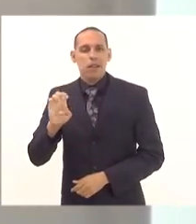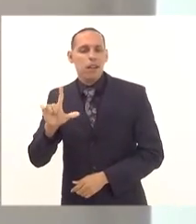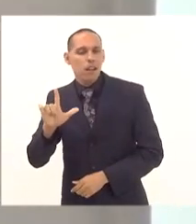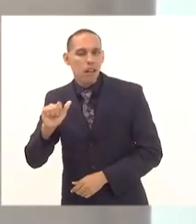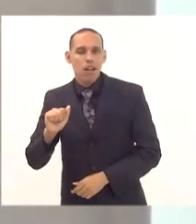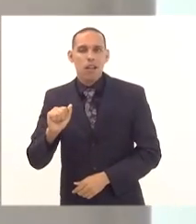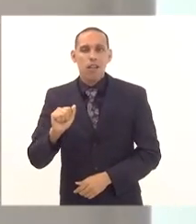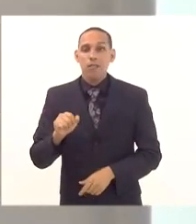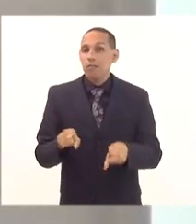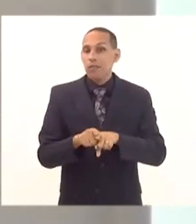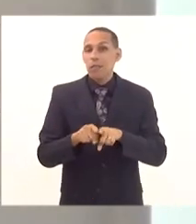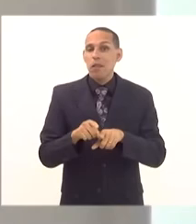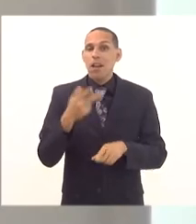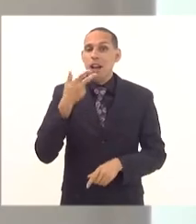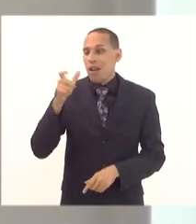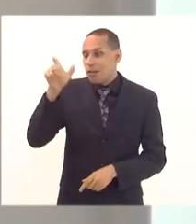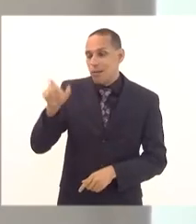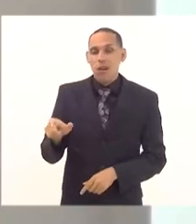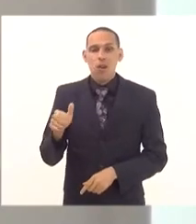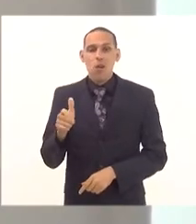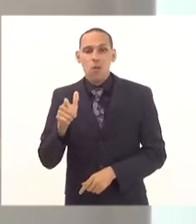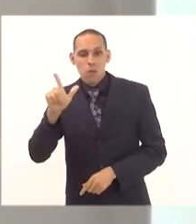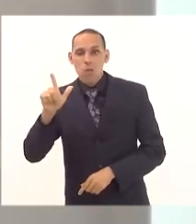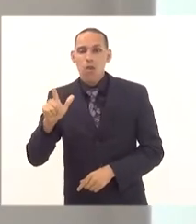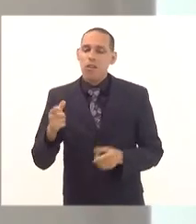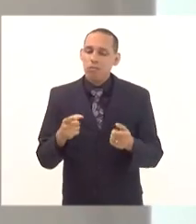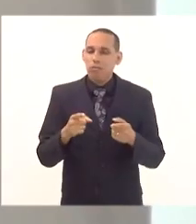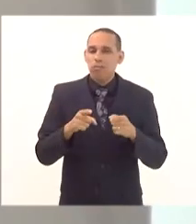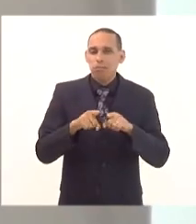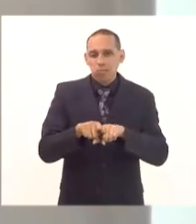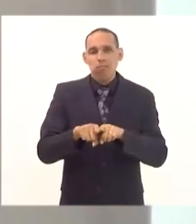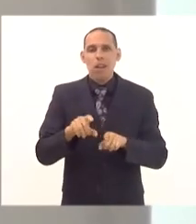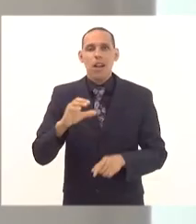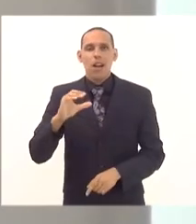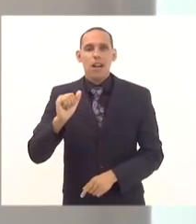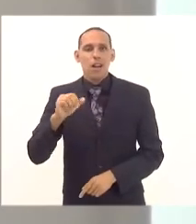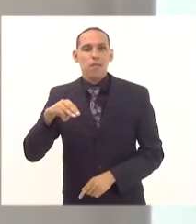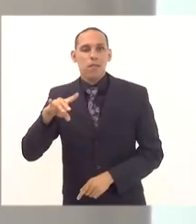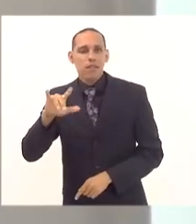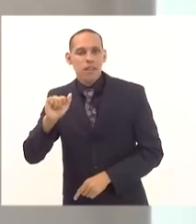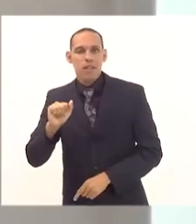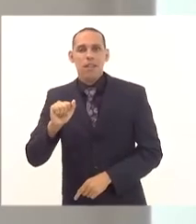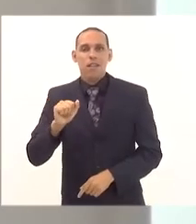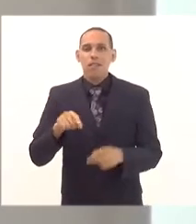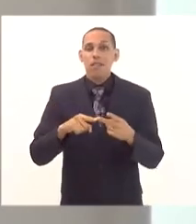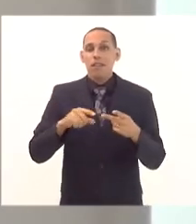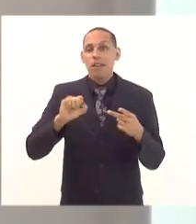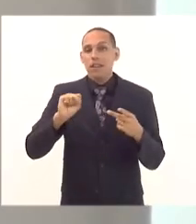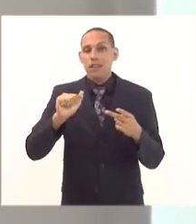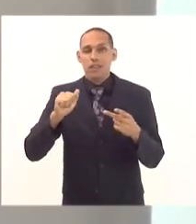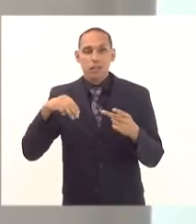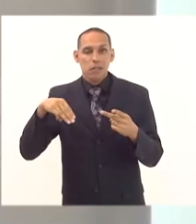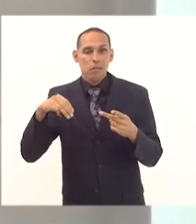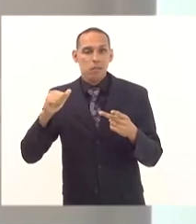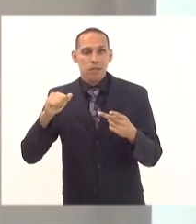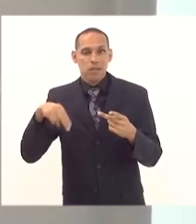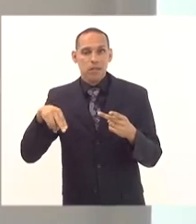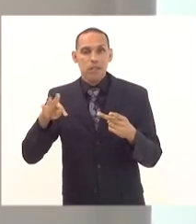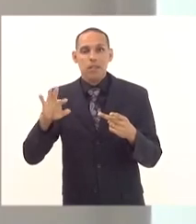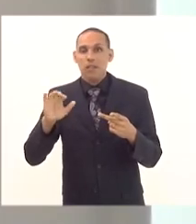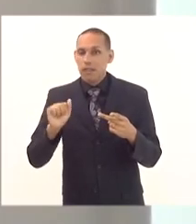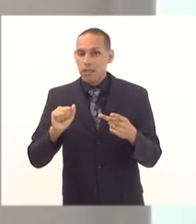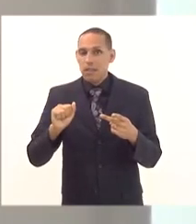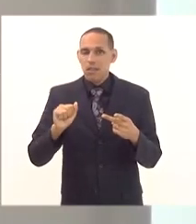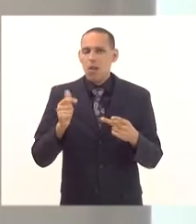temos acabamos falar da companheira é Camila da Samantha a